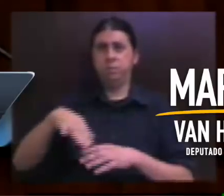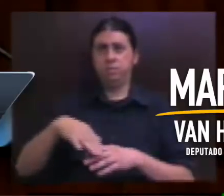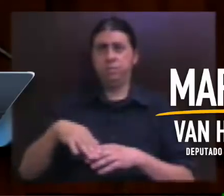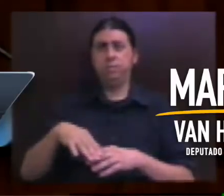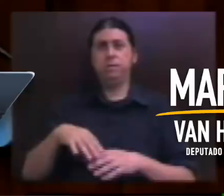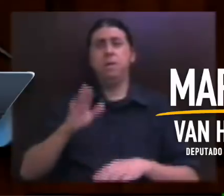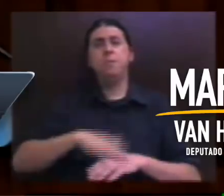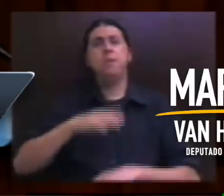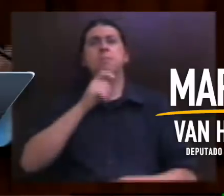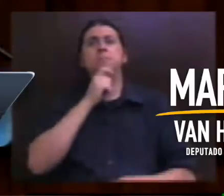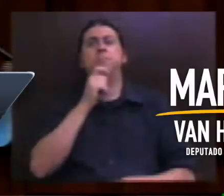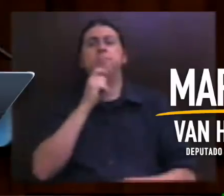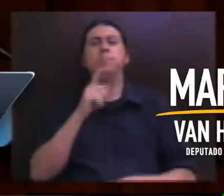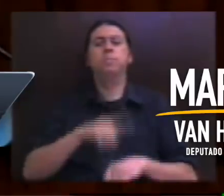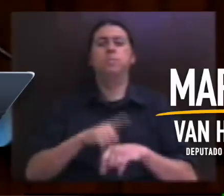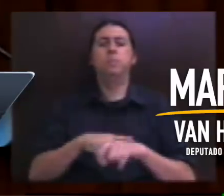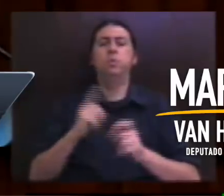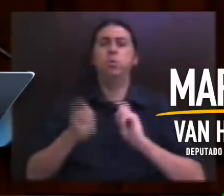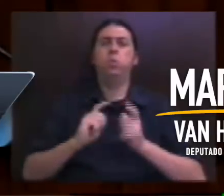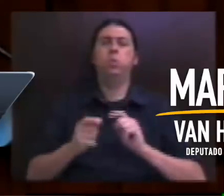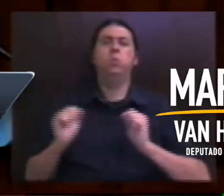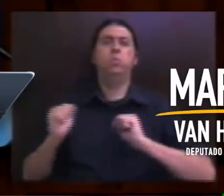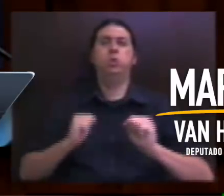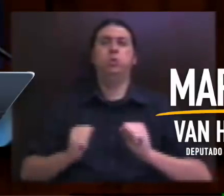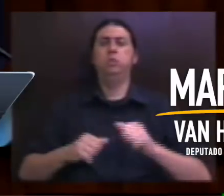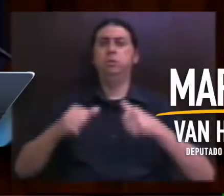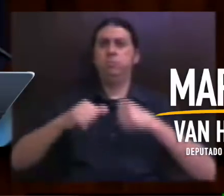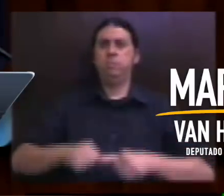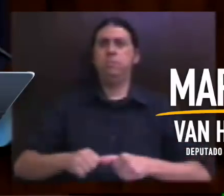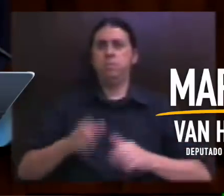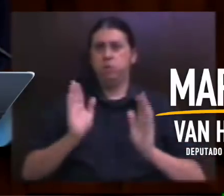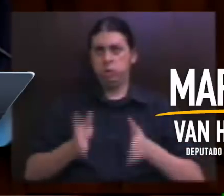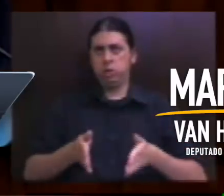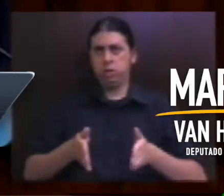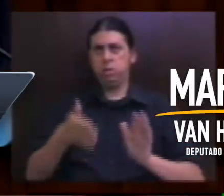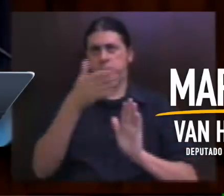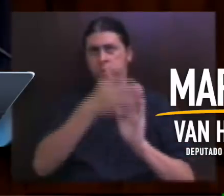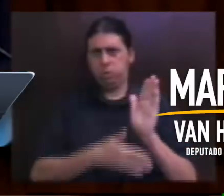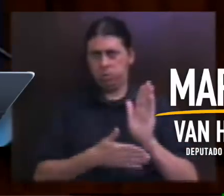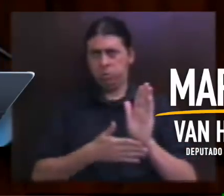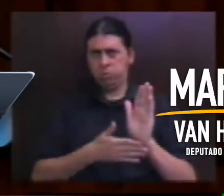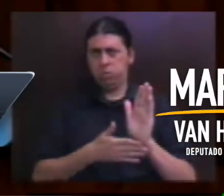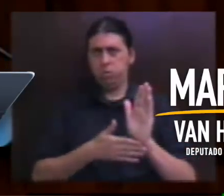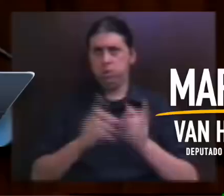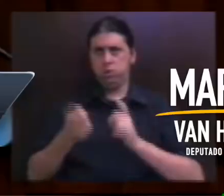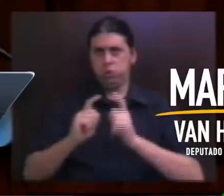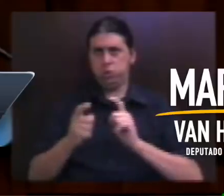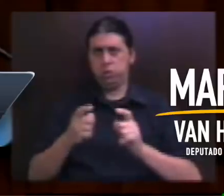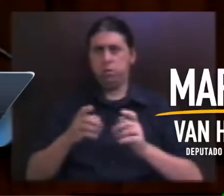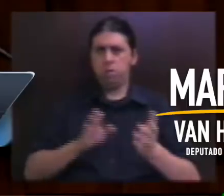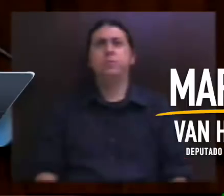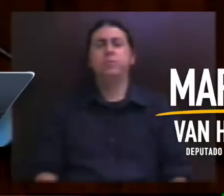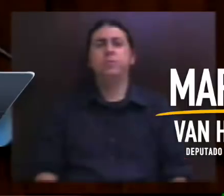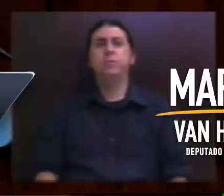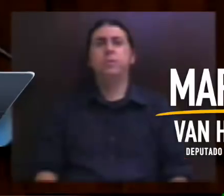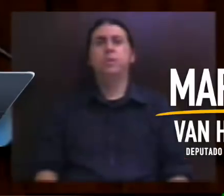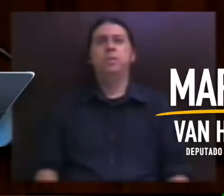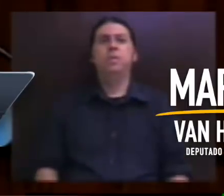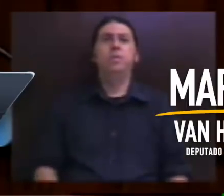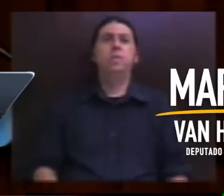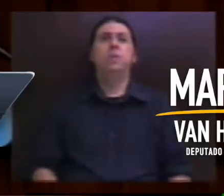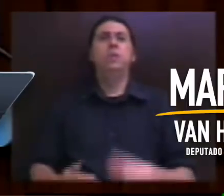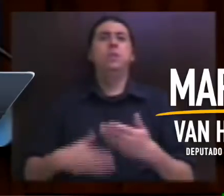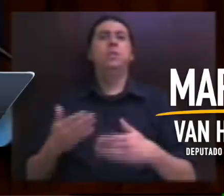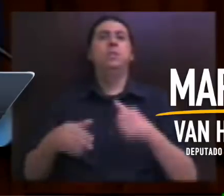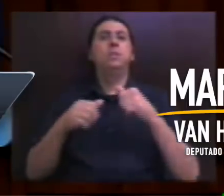mais tempo para discutir aquilo que já poderia, inclusive, estar pautado para discussão e votação.